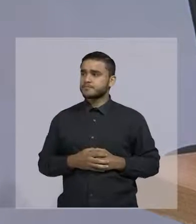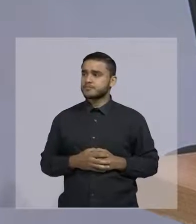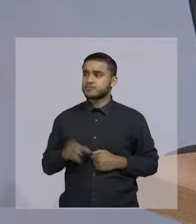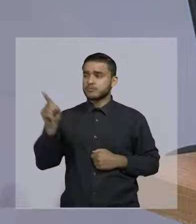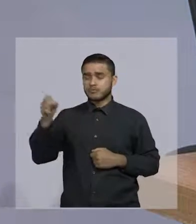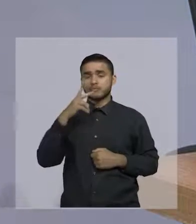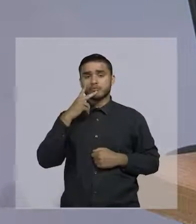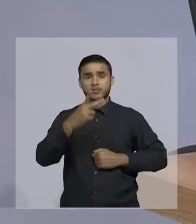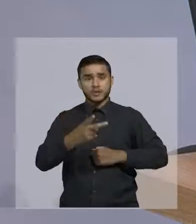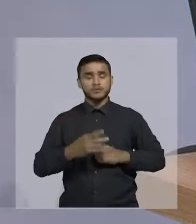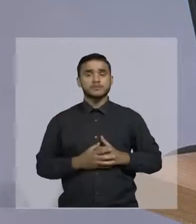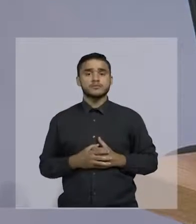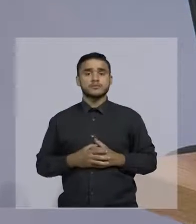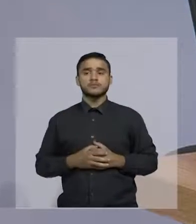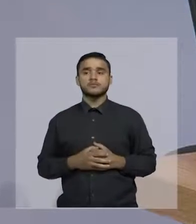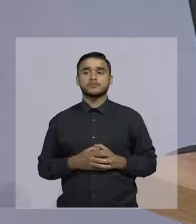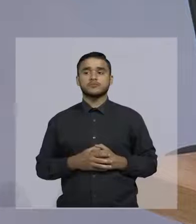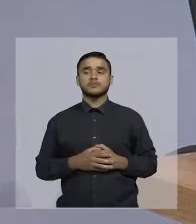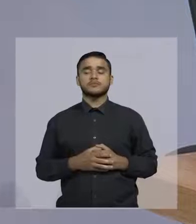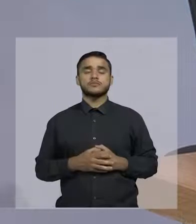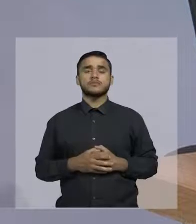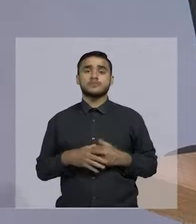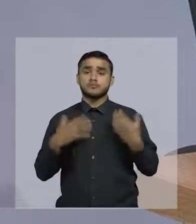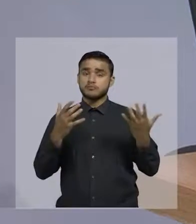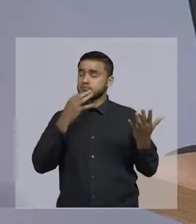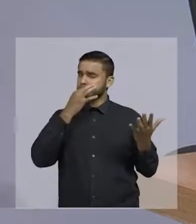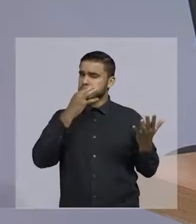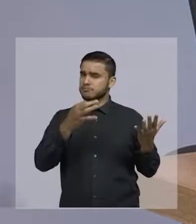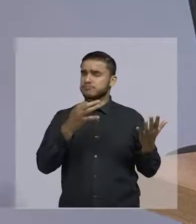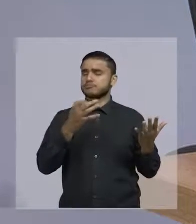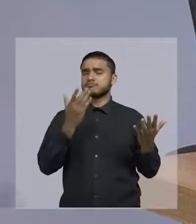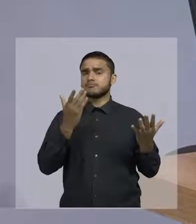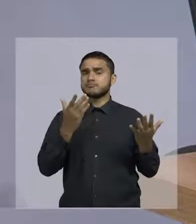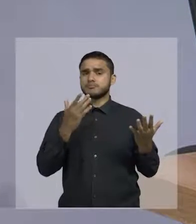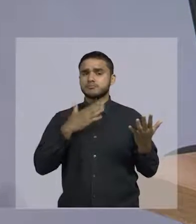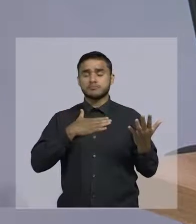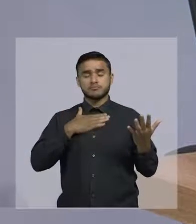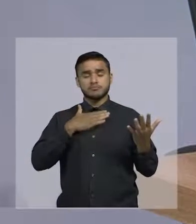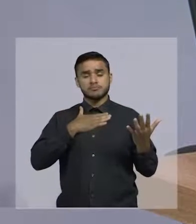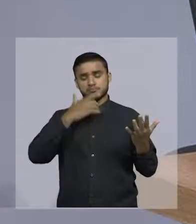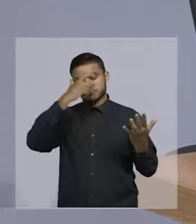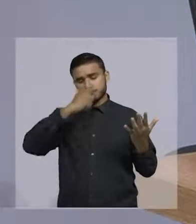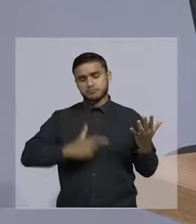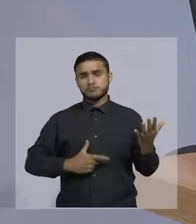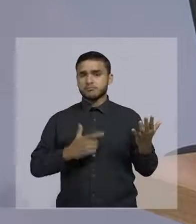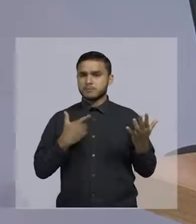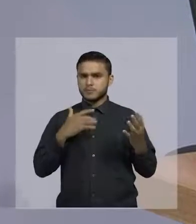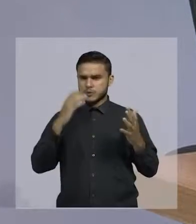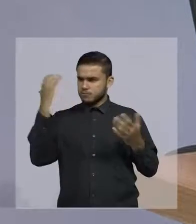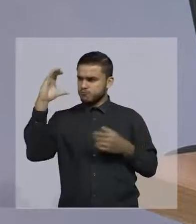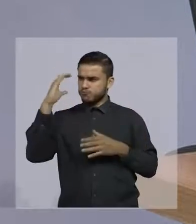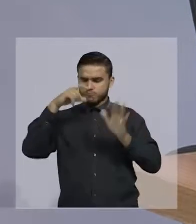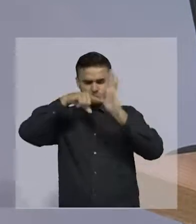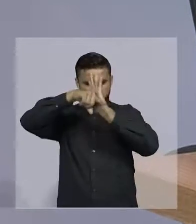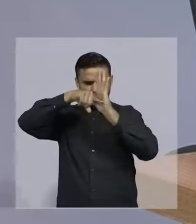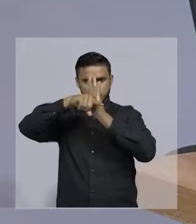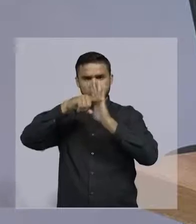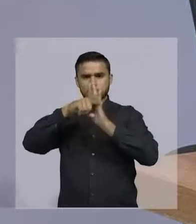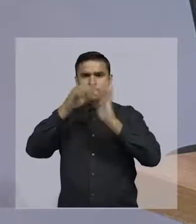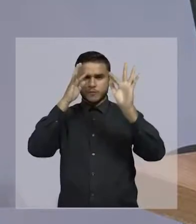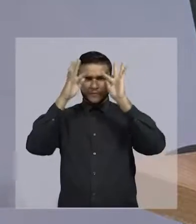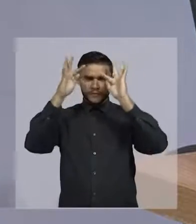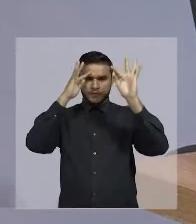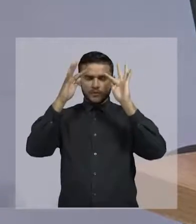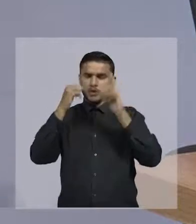Bem, Arnaldo, eu parto de uma observação de leigo. Não sou cientista, não